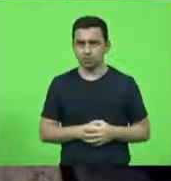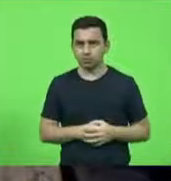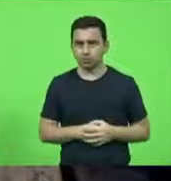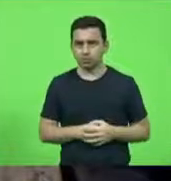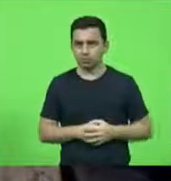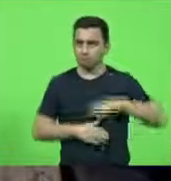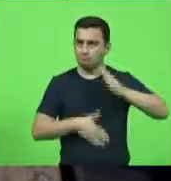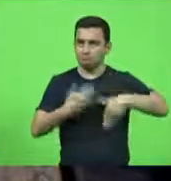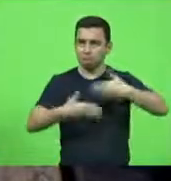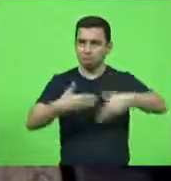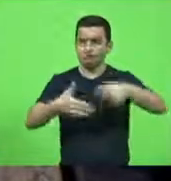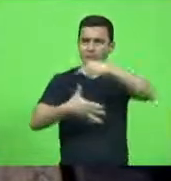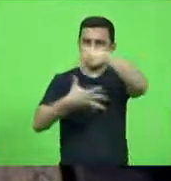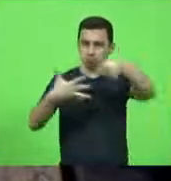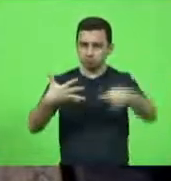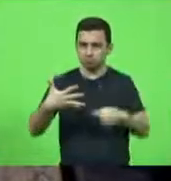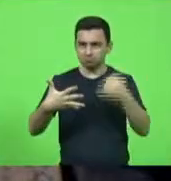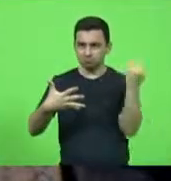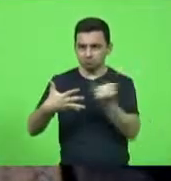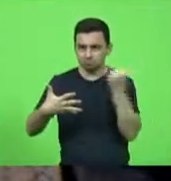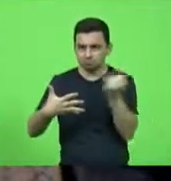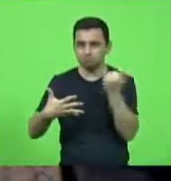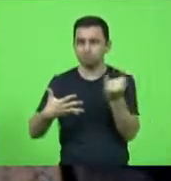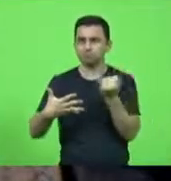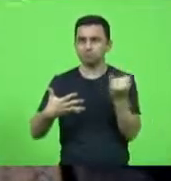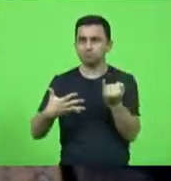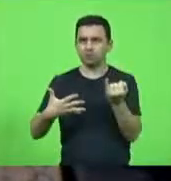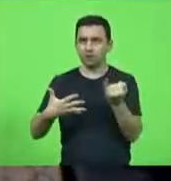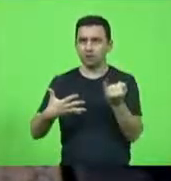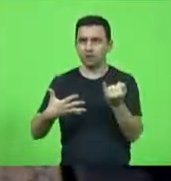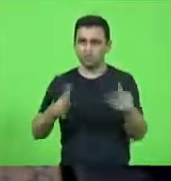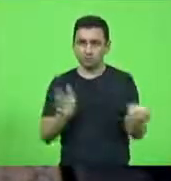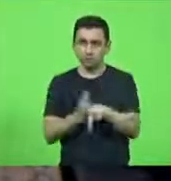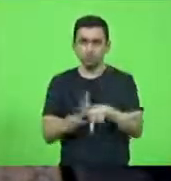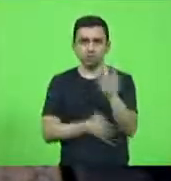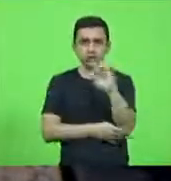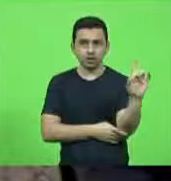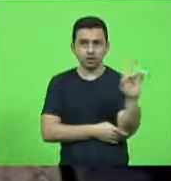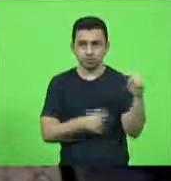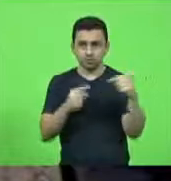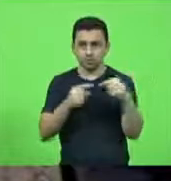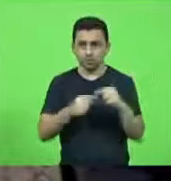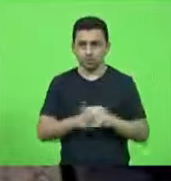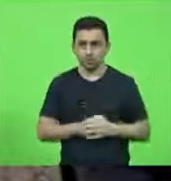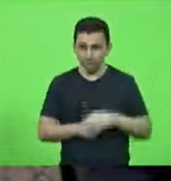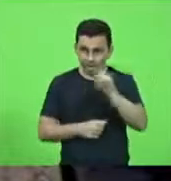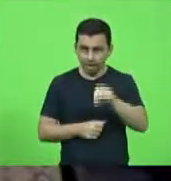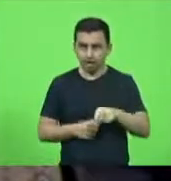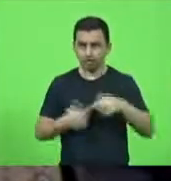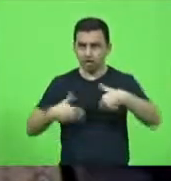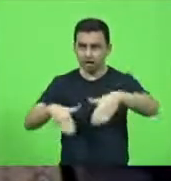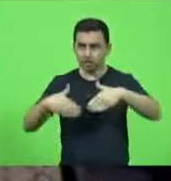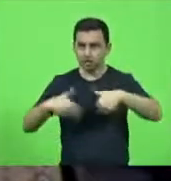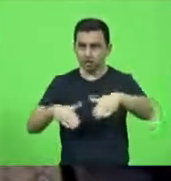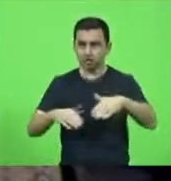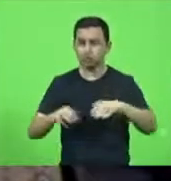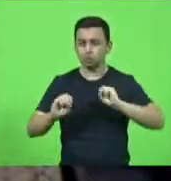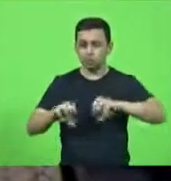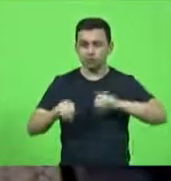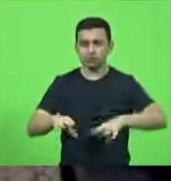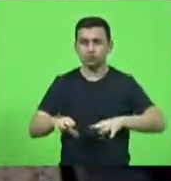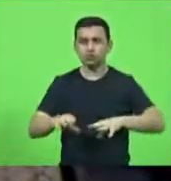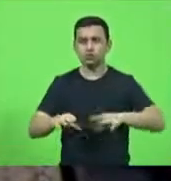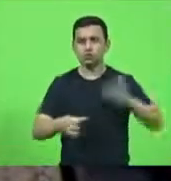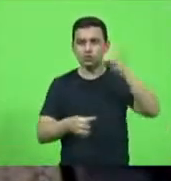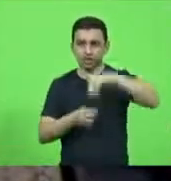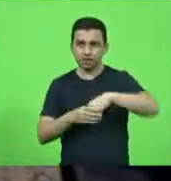protelar pautas que são essencialmente de natureza da direita? Para fazer isso, se fez isso com a educação domiciliar, fará o que